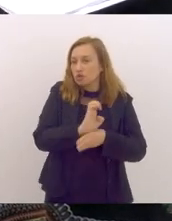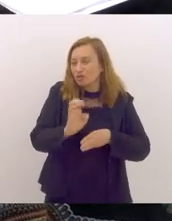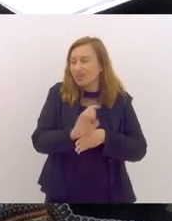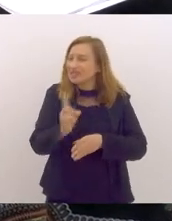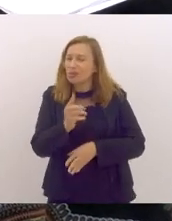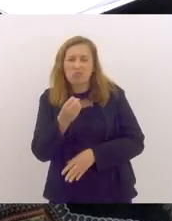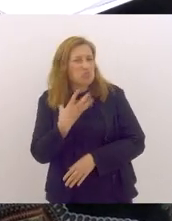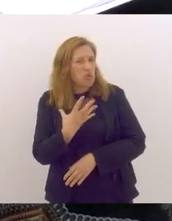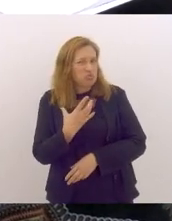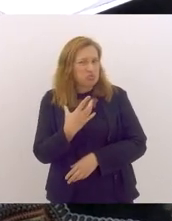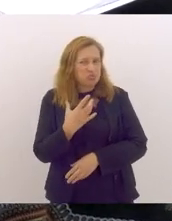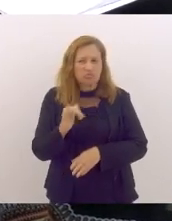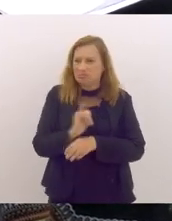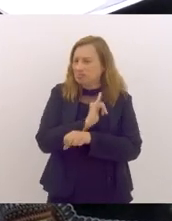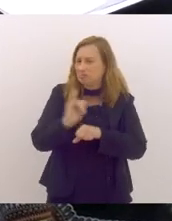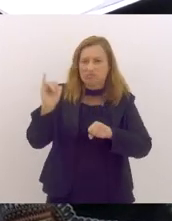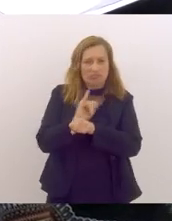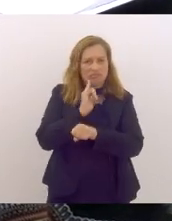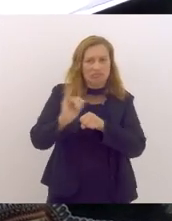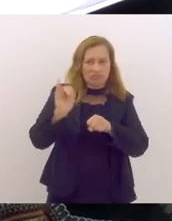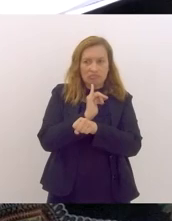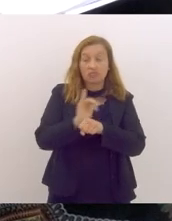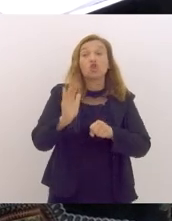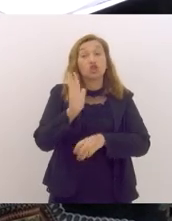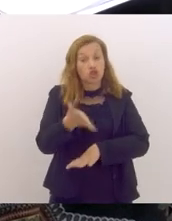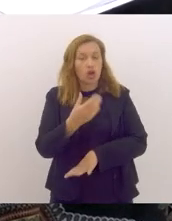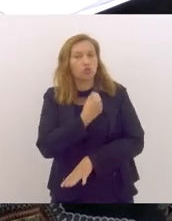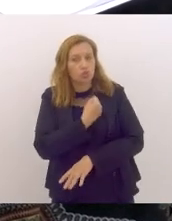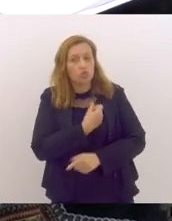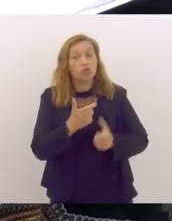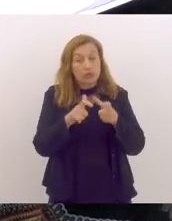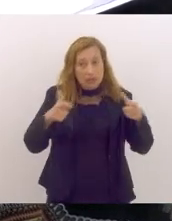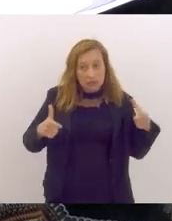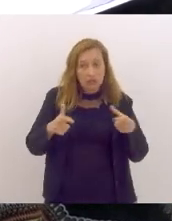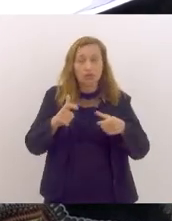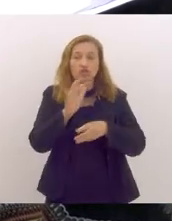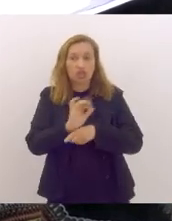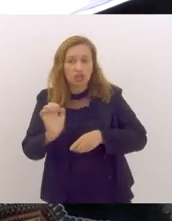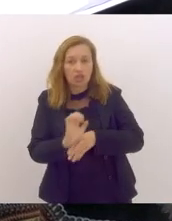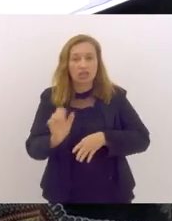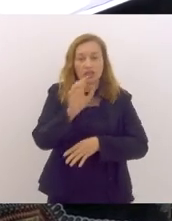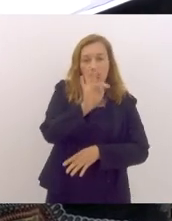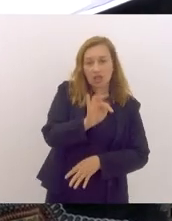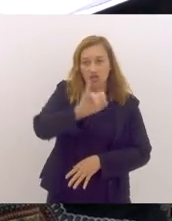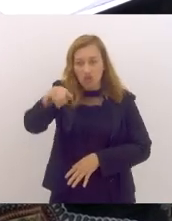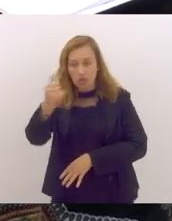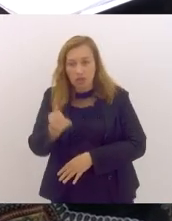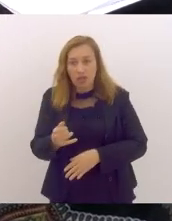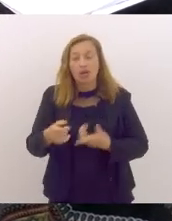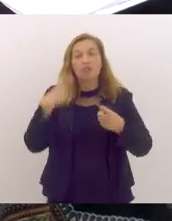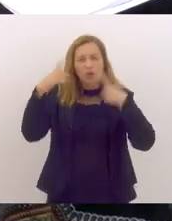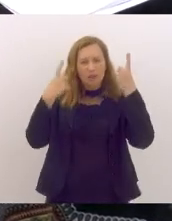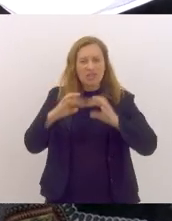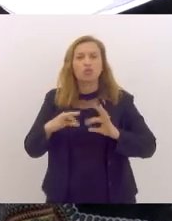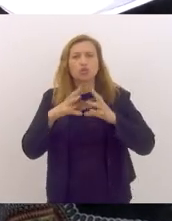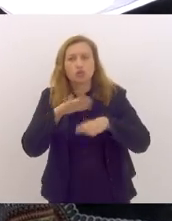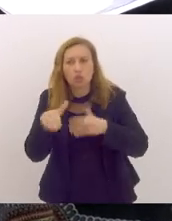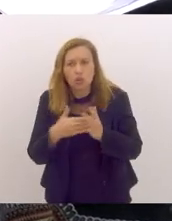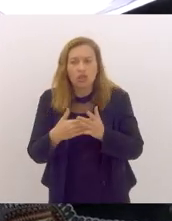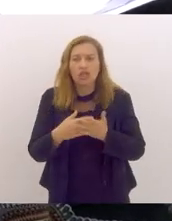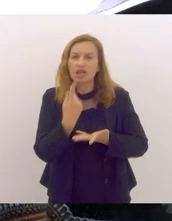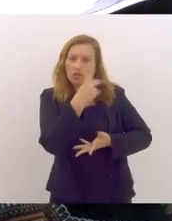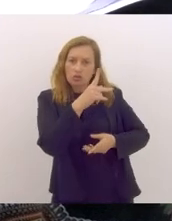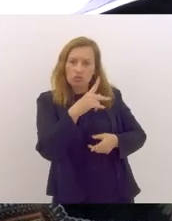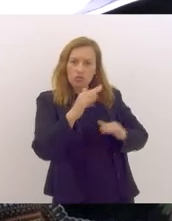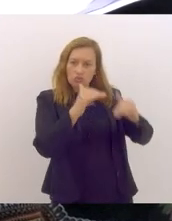seja uma boa estratégia. Né? Já há um número grande de estagiários no TJ, porque a preocupação toda, que é de Vossa Excelência também,